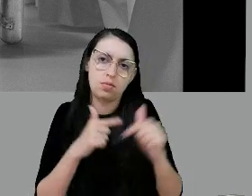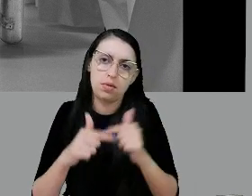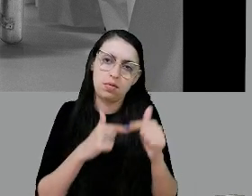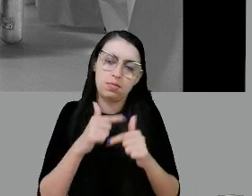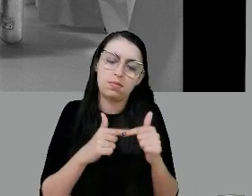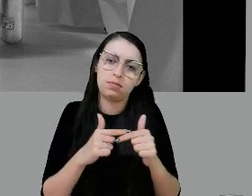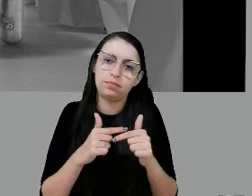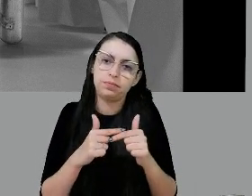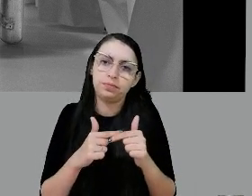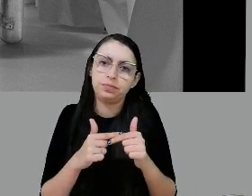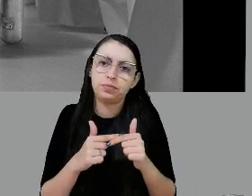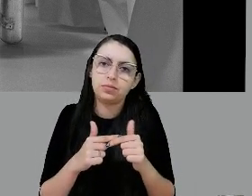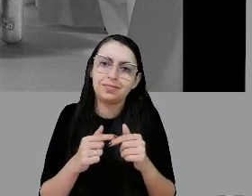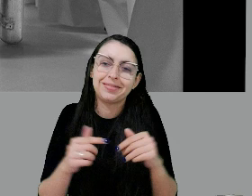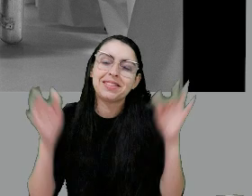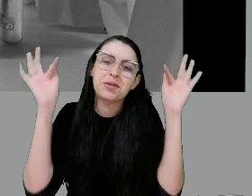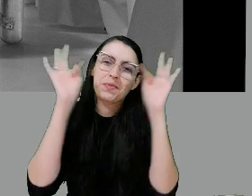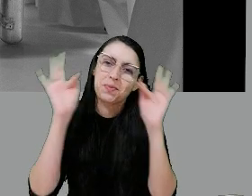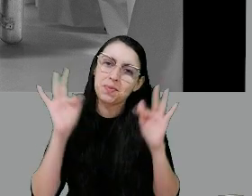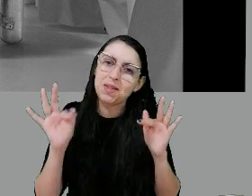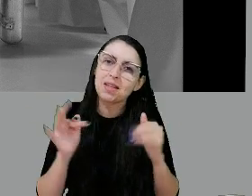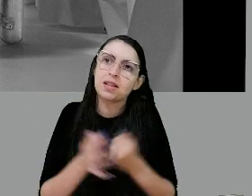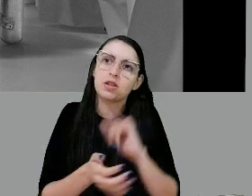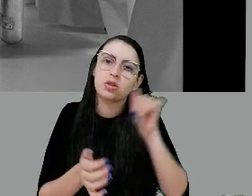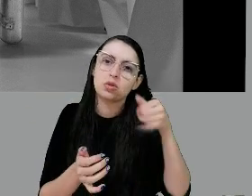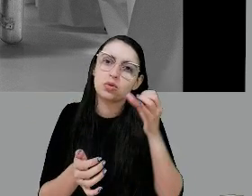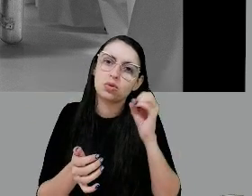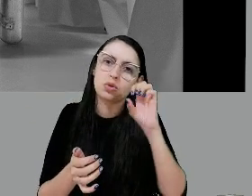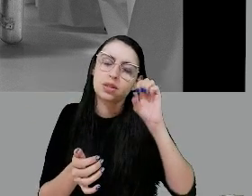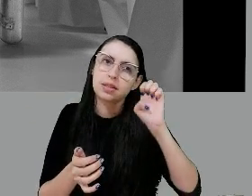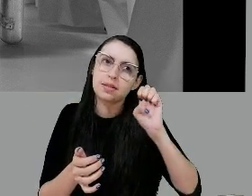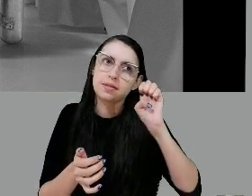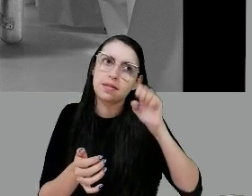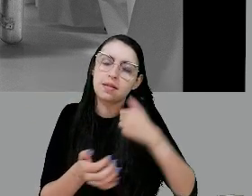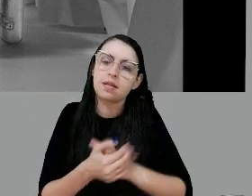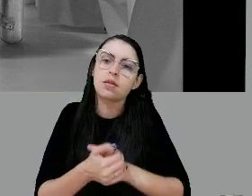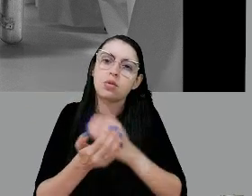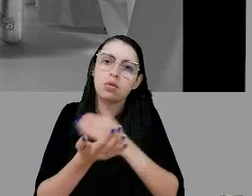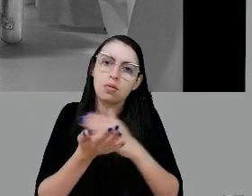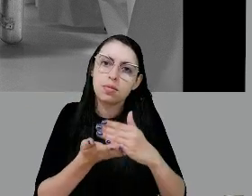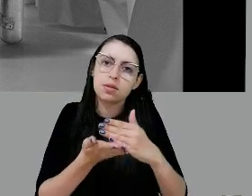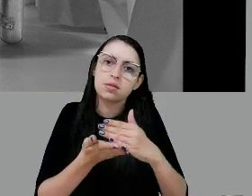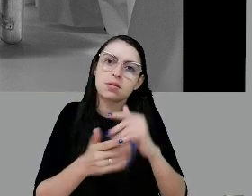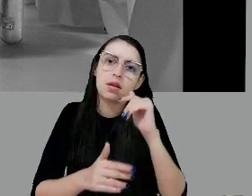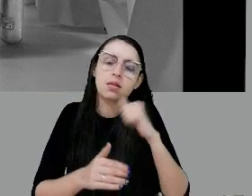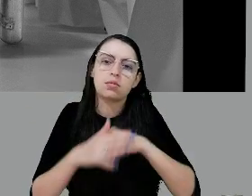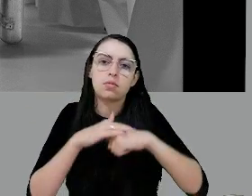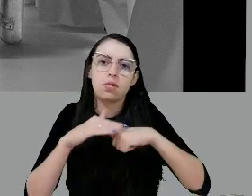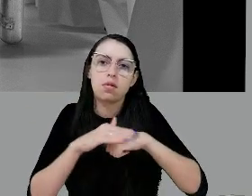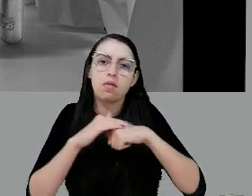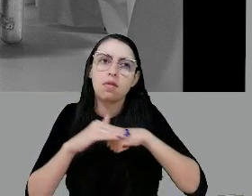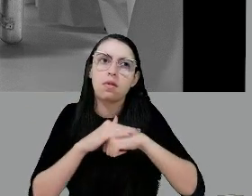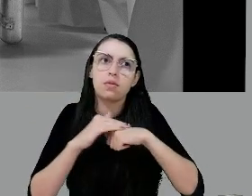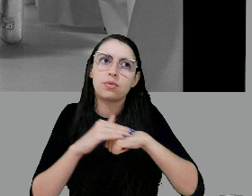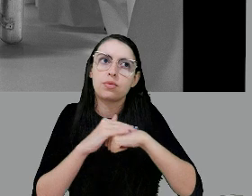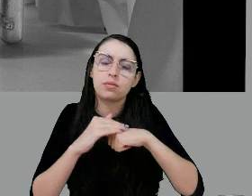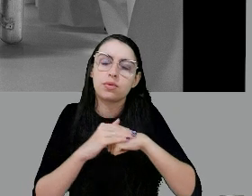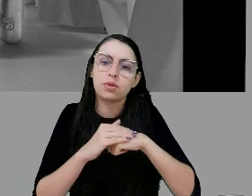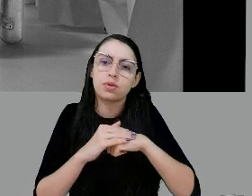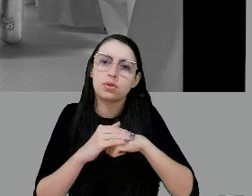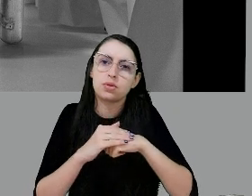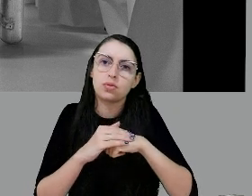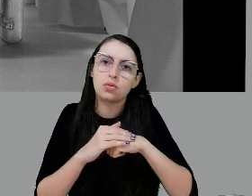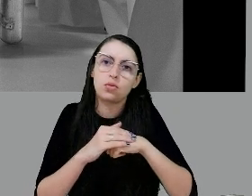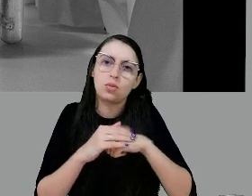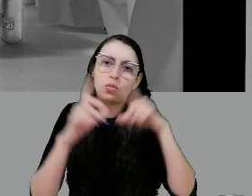no trabalho. E eu fico feliz que o José tenha começado a nossa conversa com o